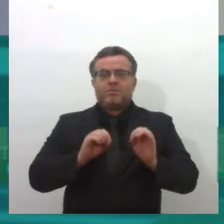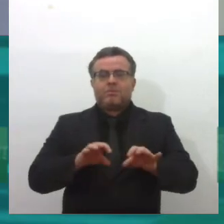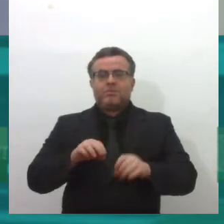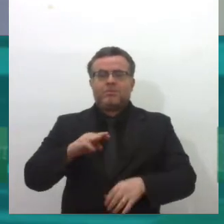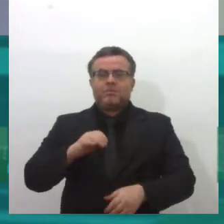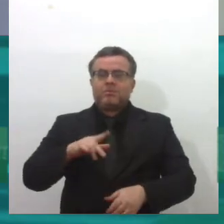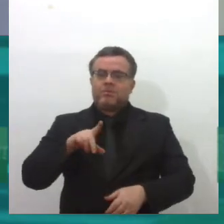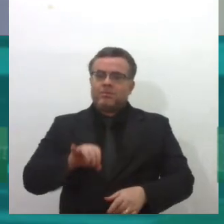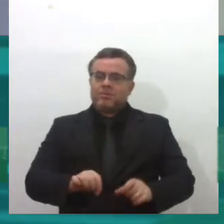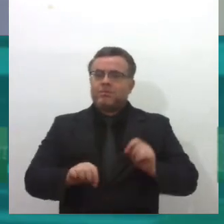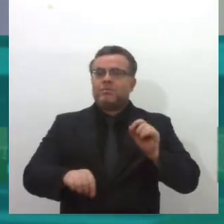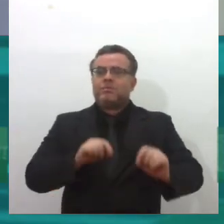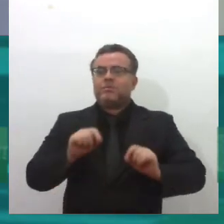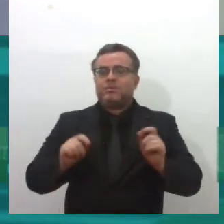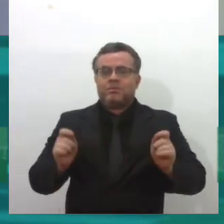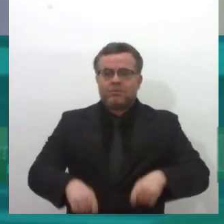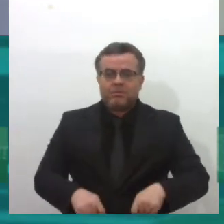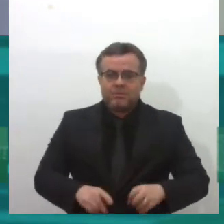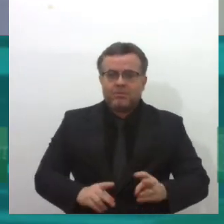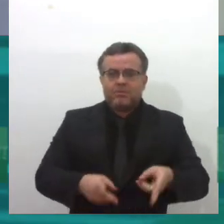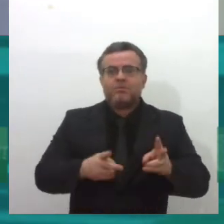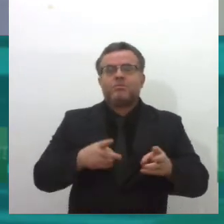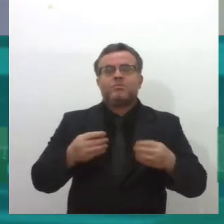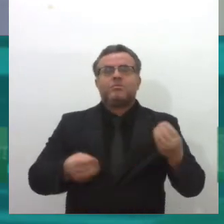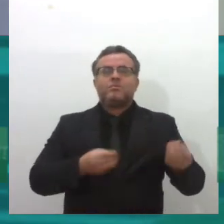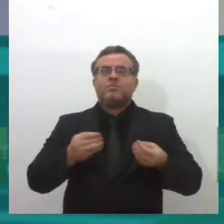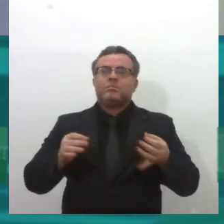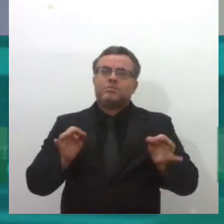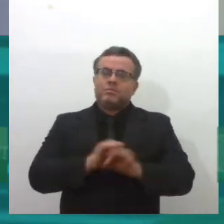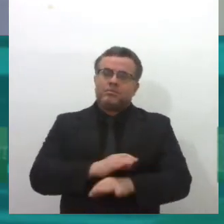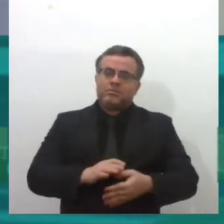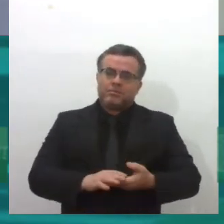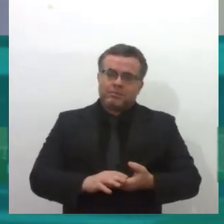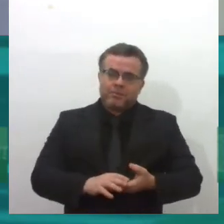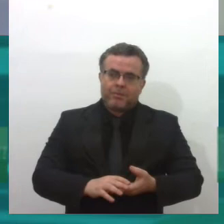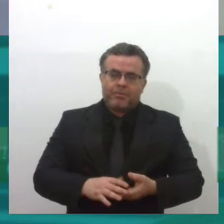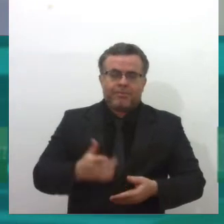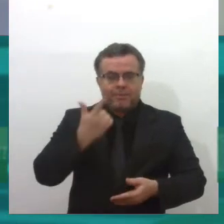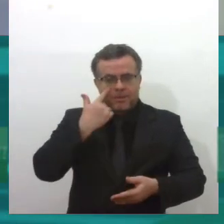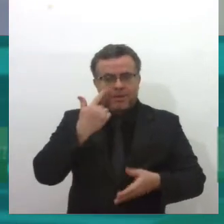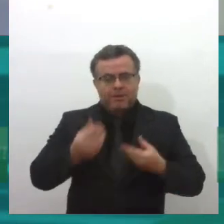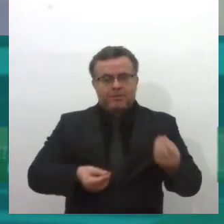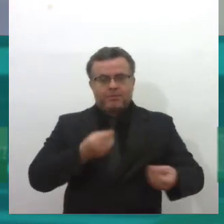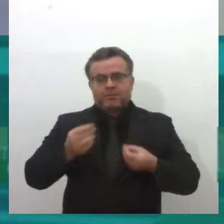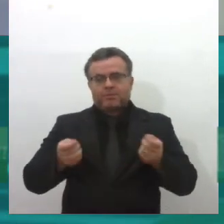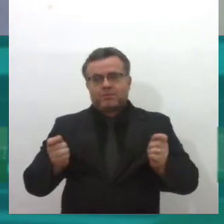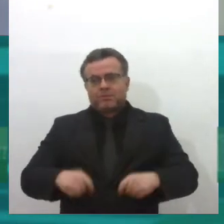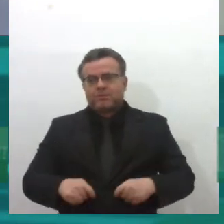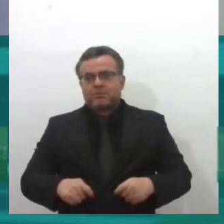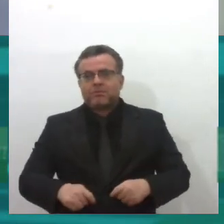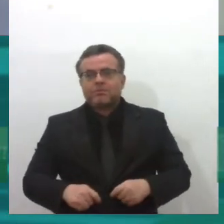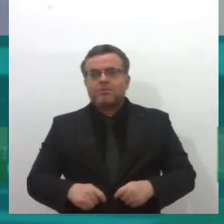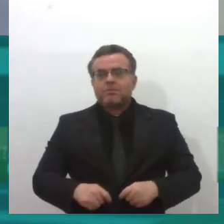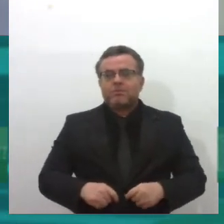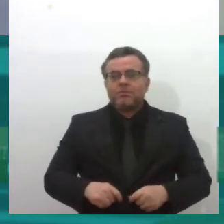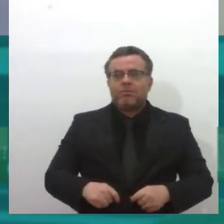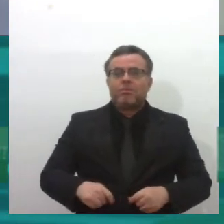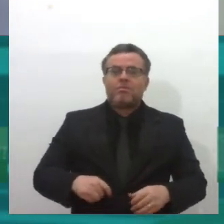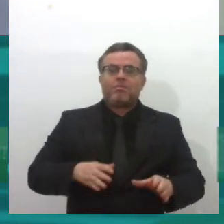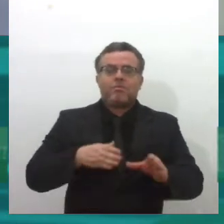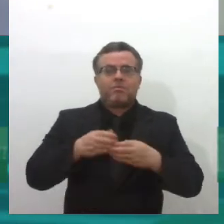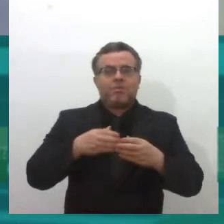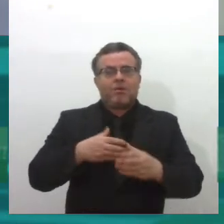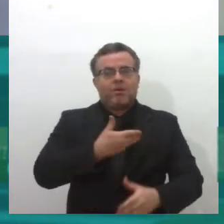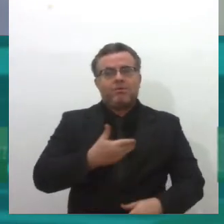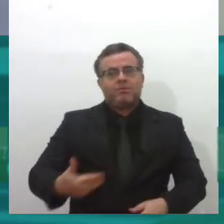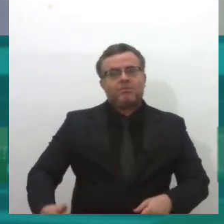um documentário sobre Comissão da Verdade. Fizeram uma espécie de concurso público para os alunos do